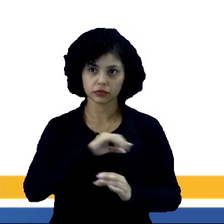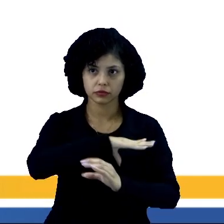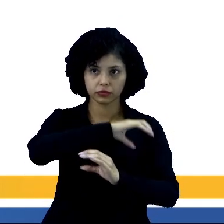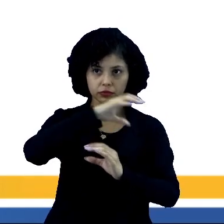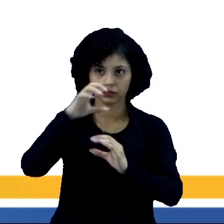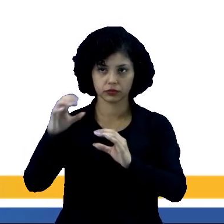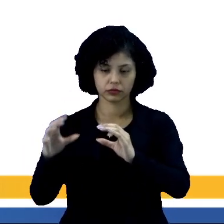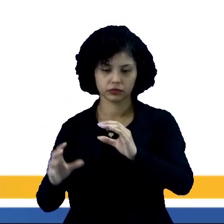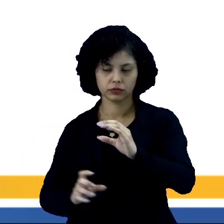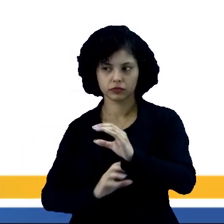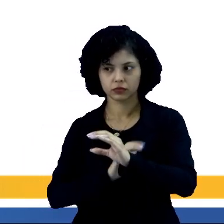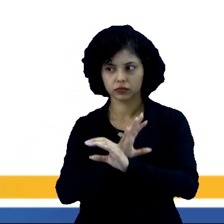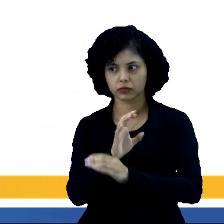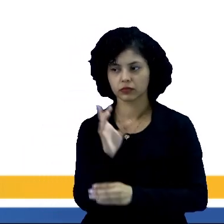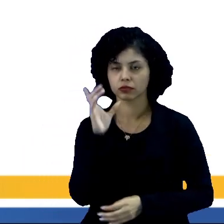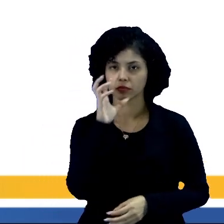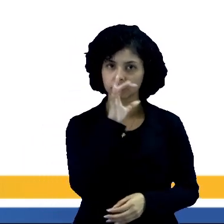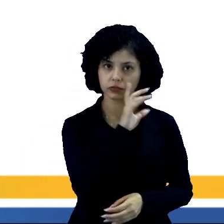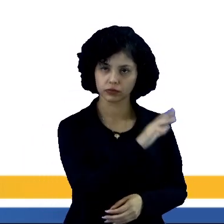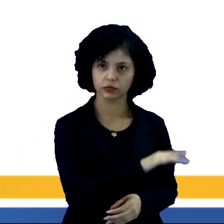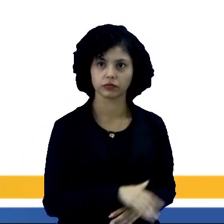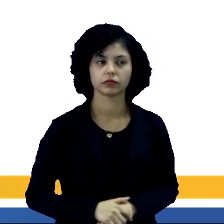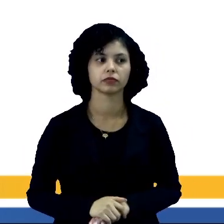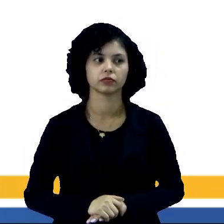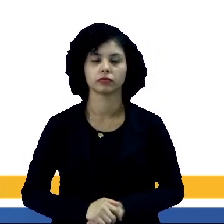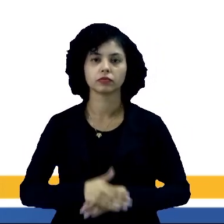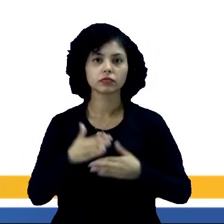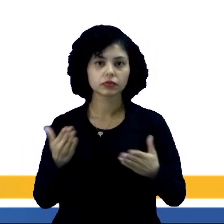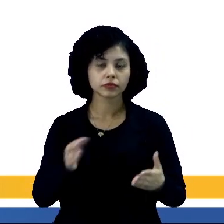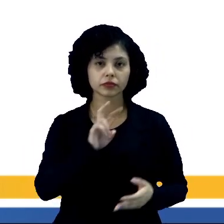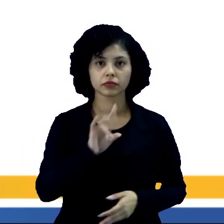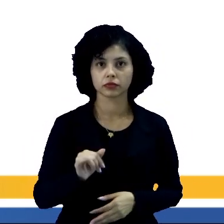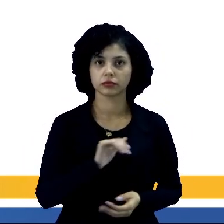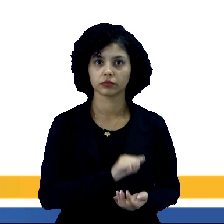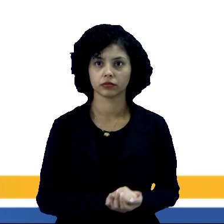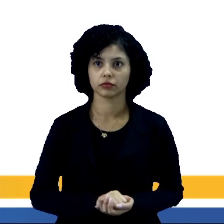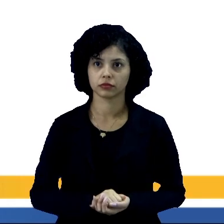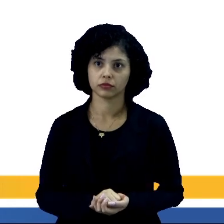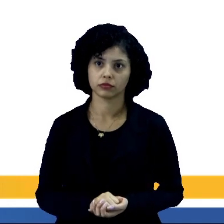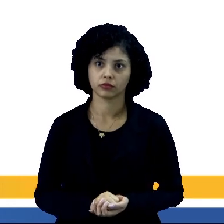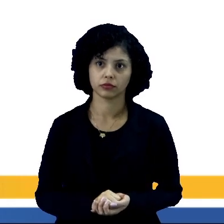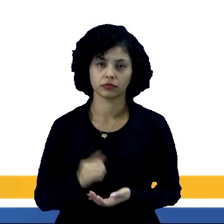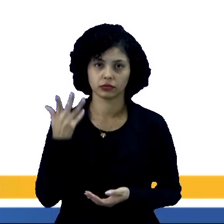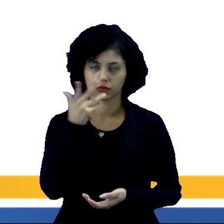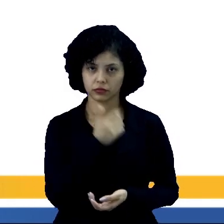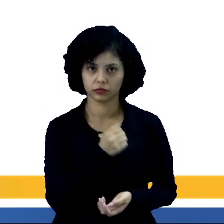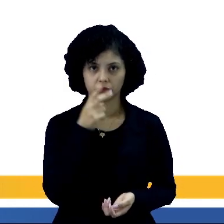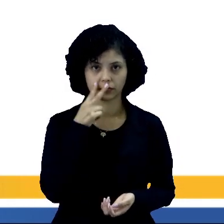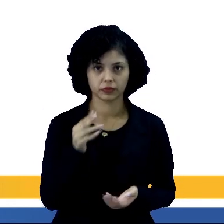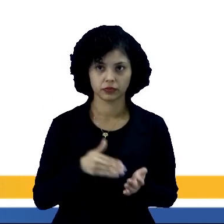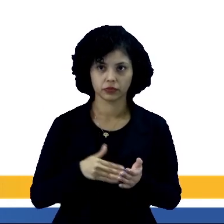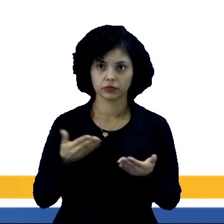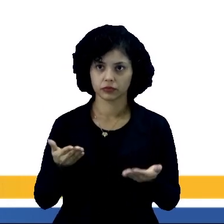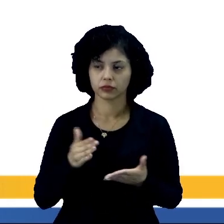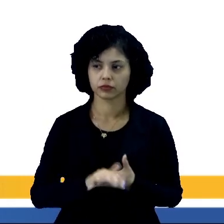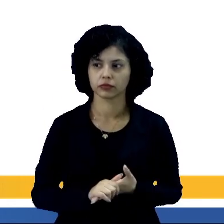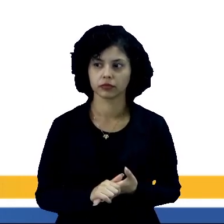iluminada pelo que restou do interior do Sol, que é muito quente. Então vai ser a nebulosa mais bonita vista até